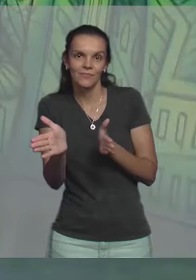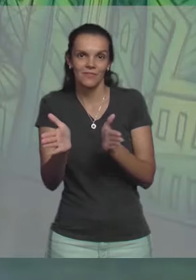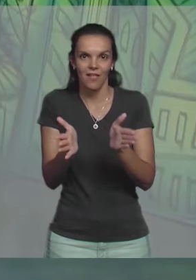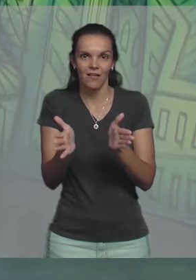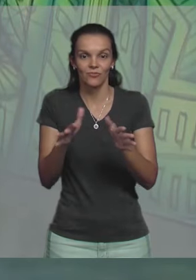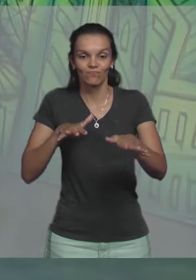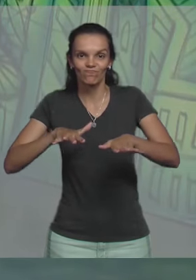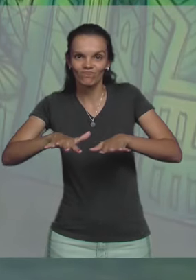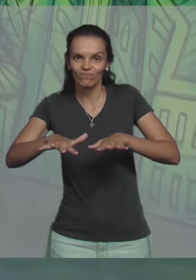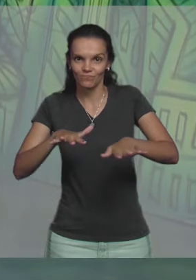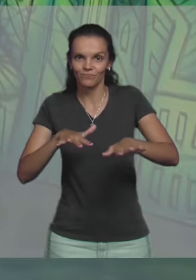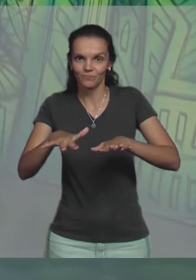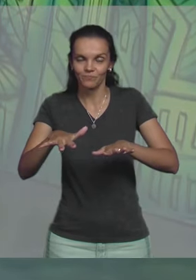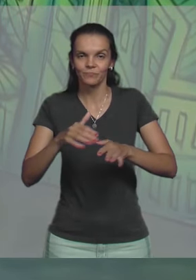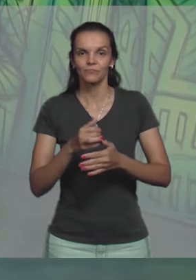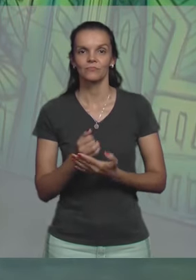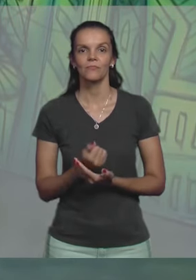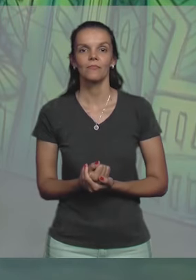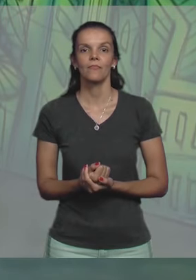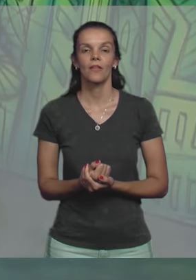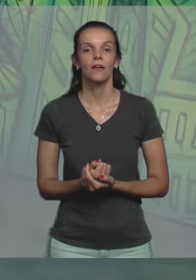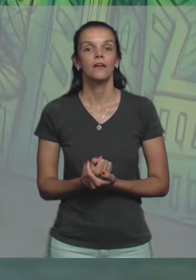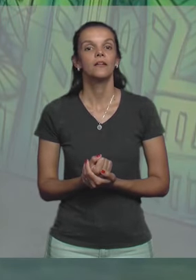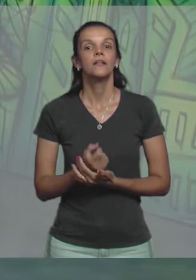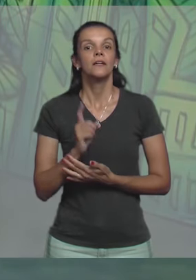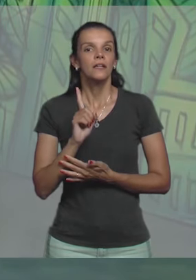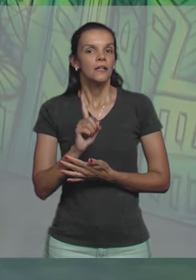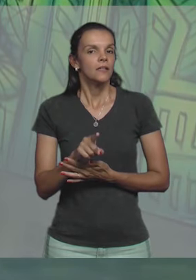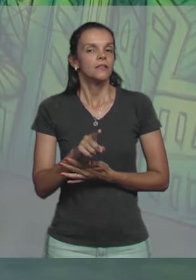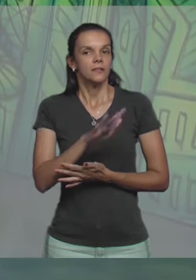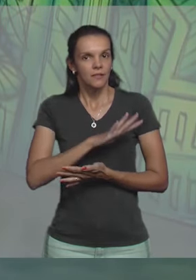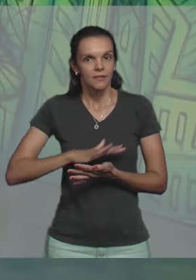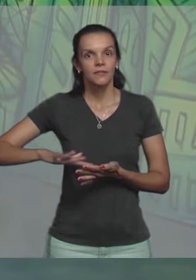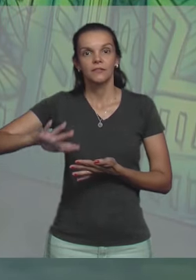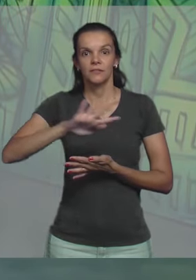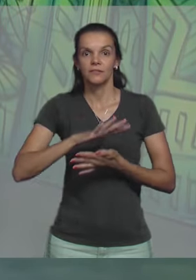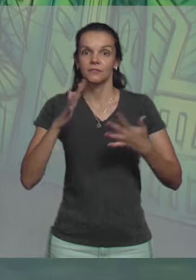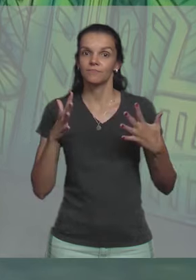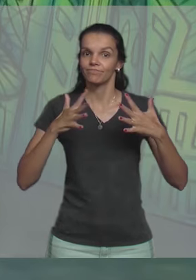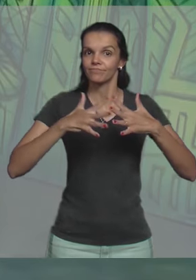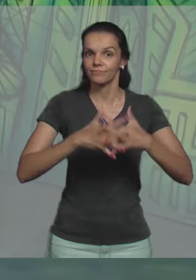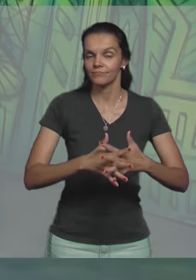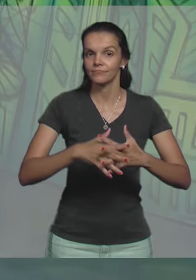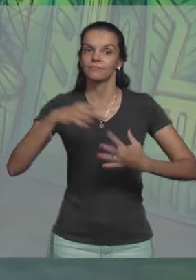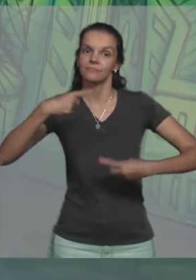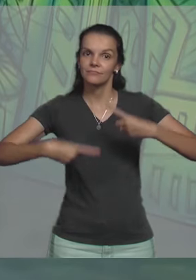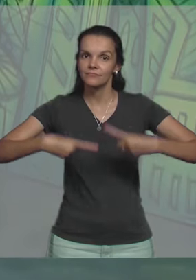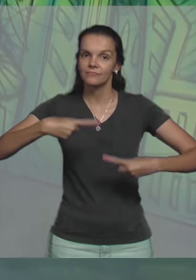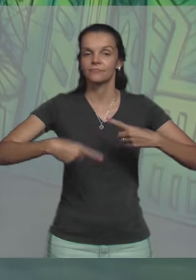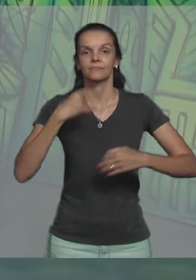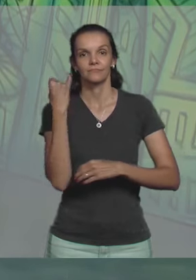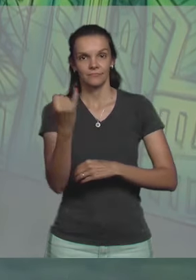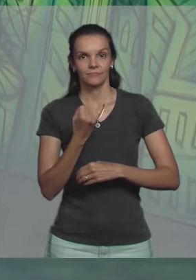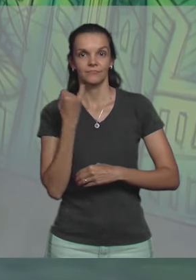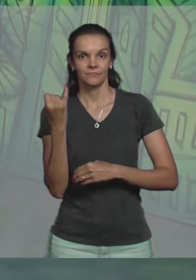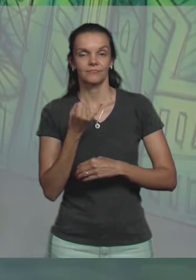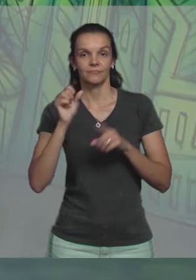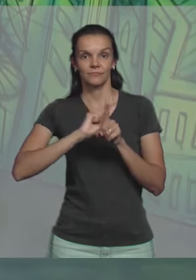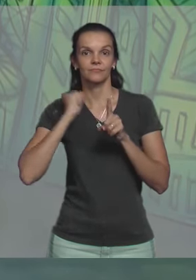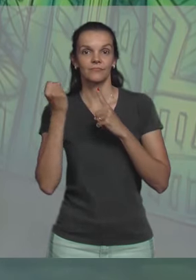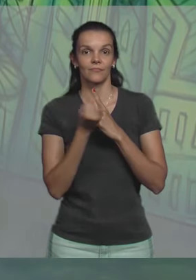Então, é digamos assim, uma questão bastante ampla, complexa e muito debatida e muito importante para a nossa sociedade.